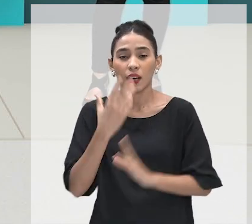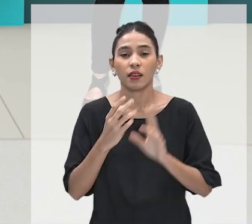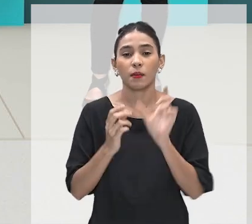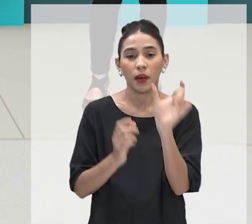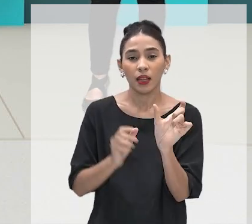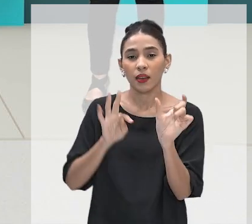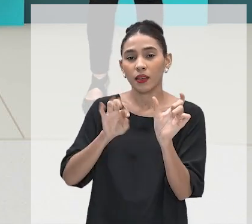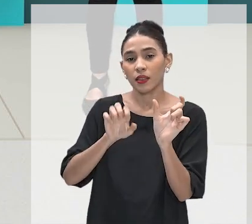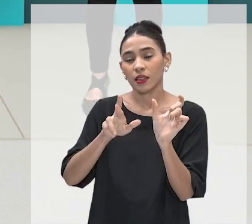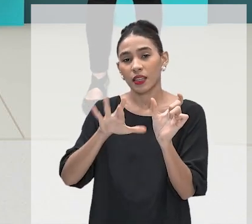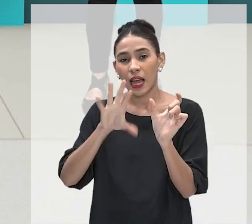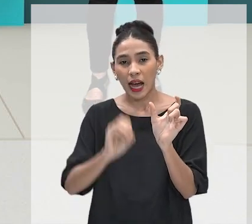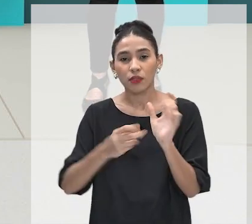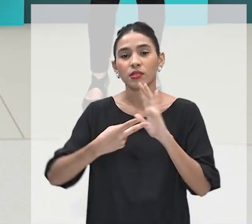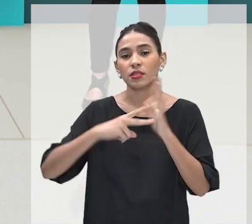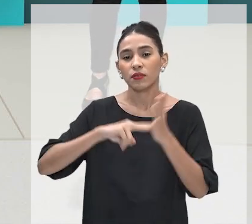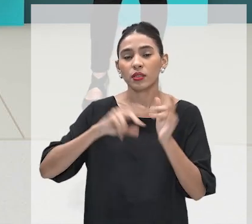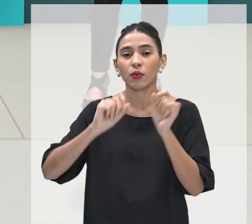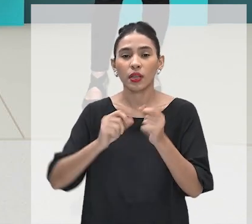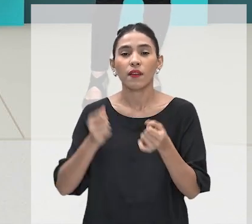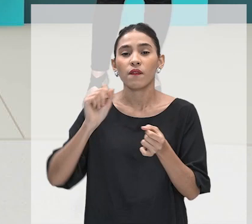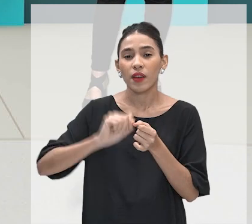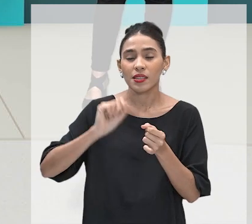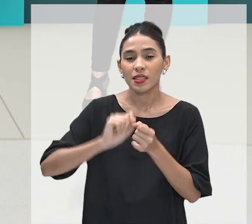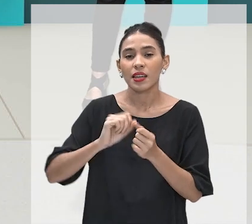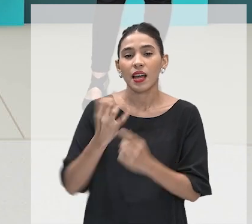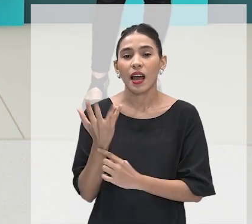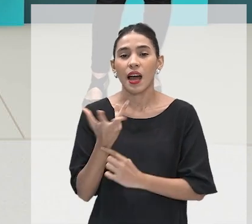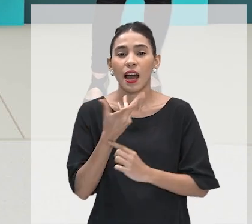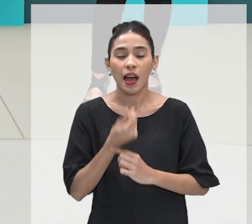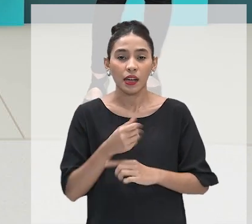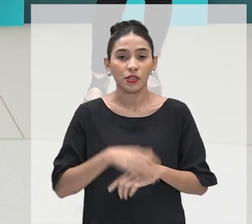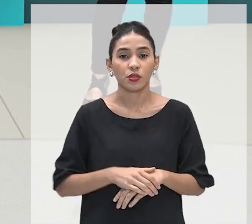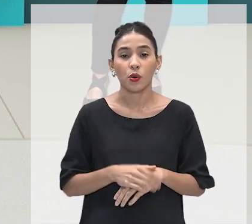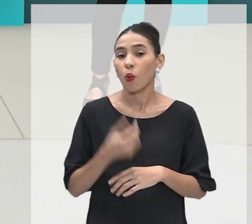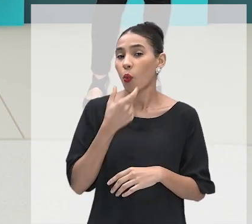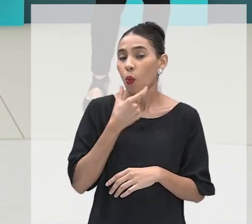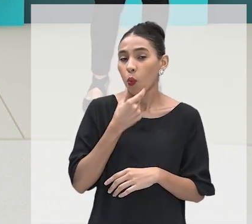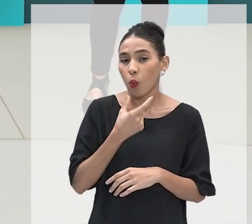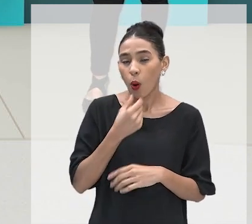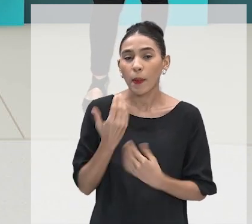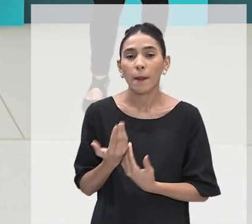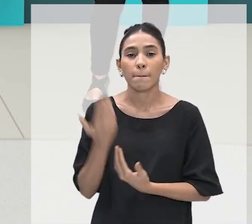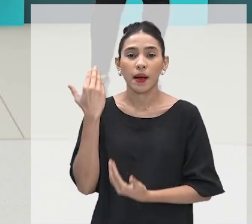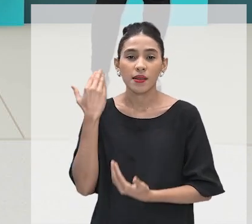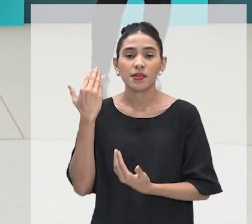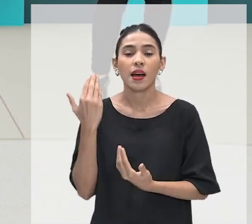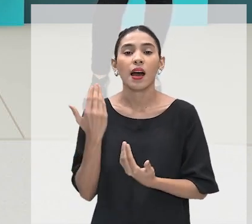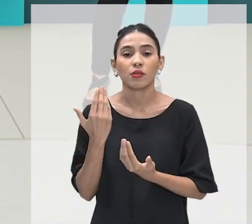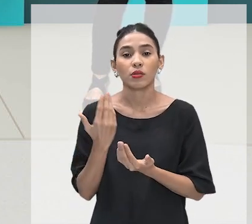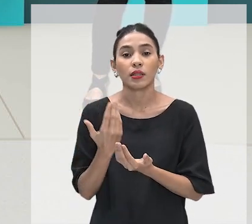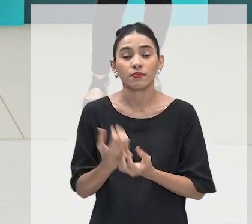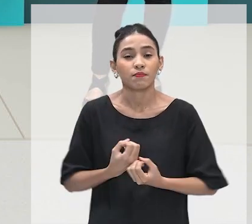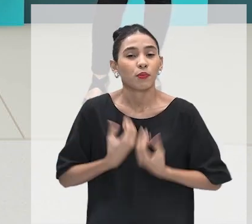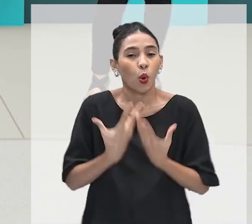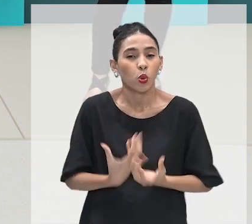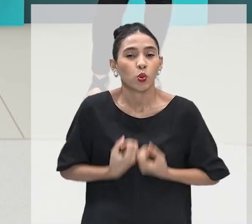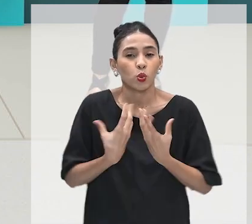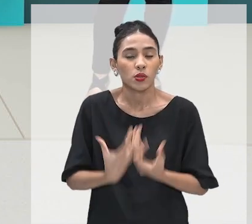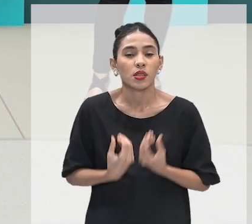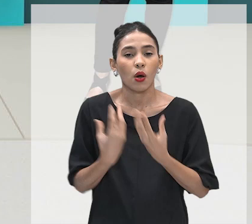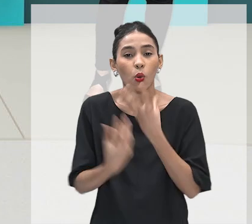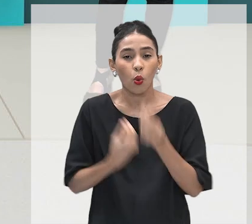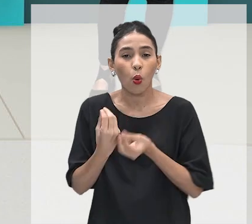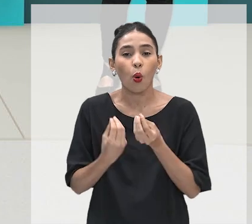teatro, fazer a arte teatral, certo? O homem da pré-história, ele fazia o teatro, as encenações, como algo